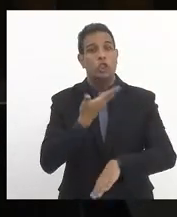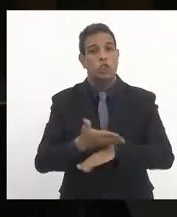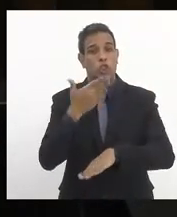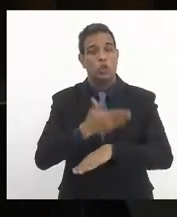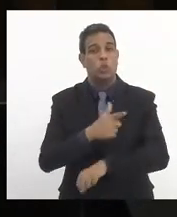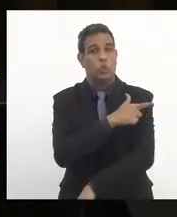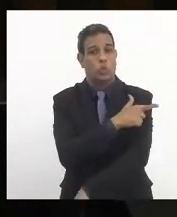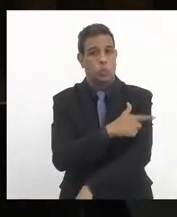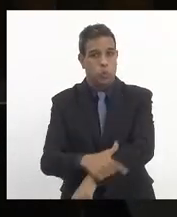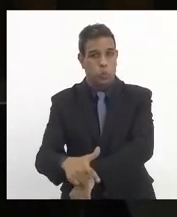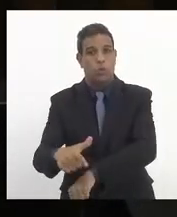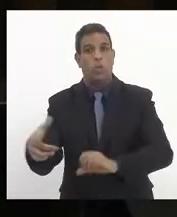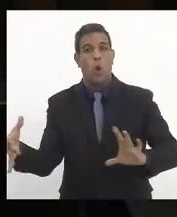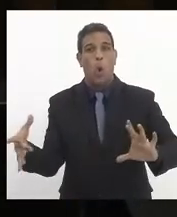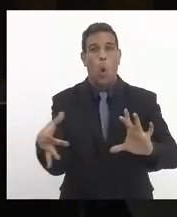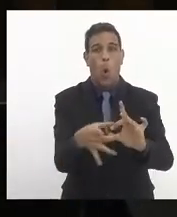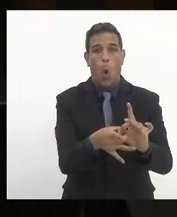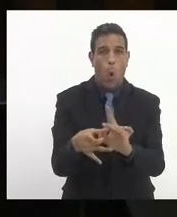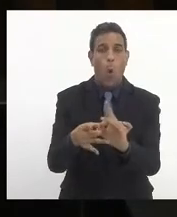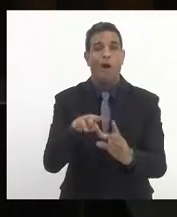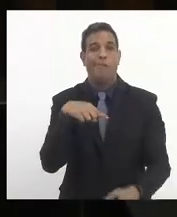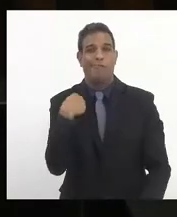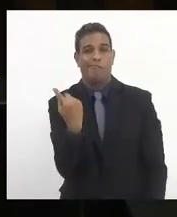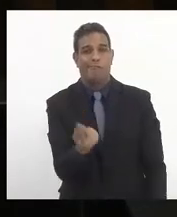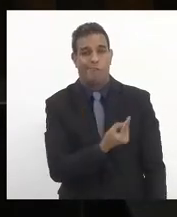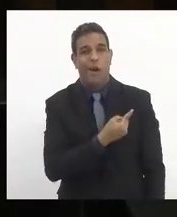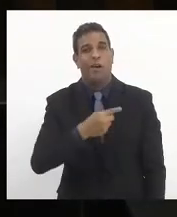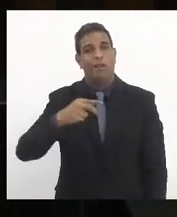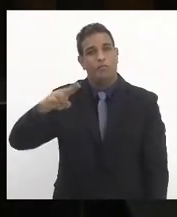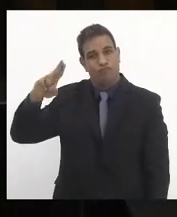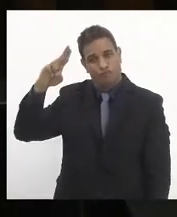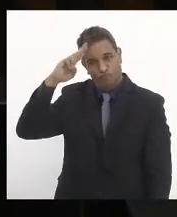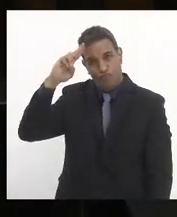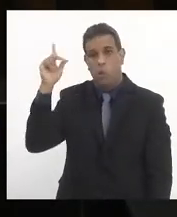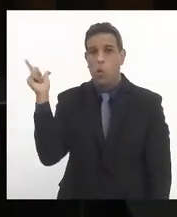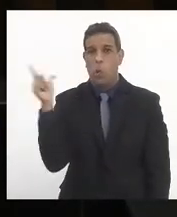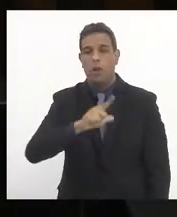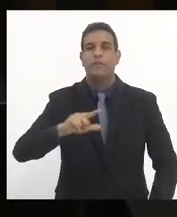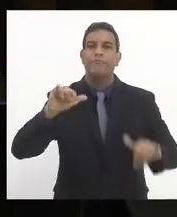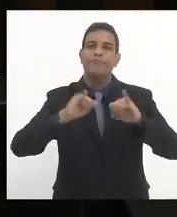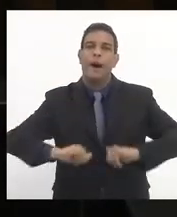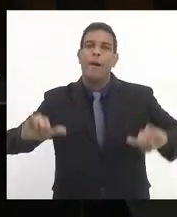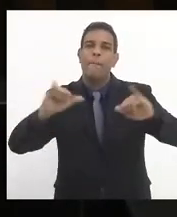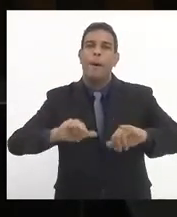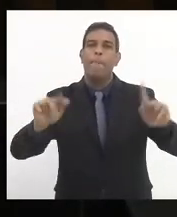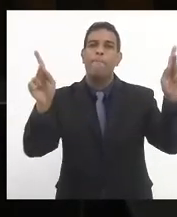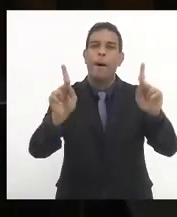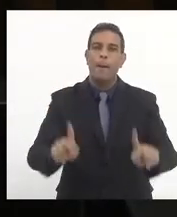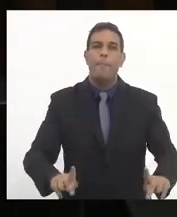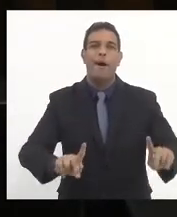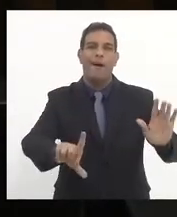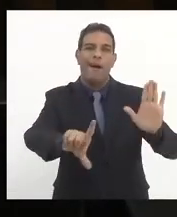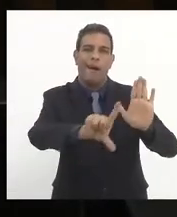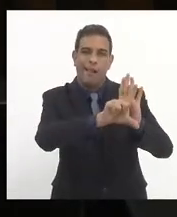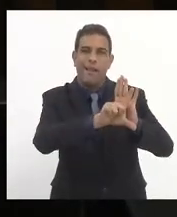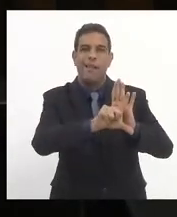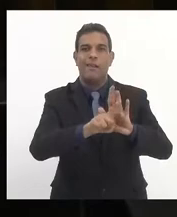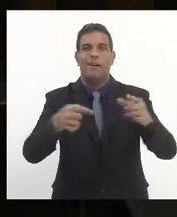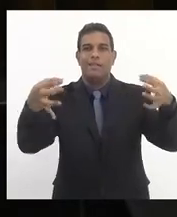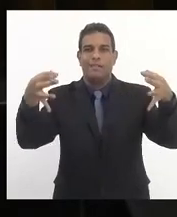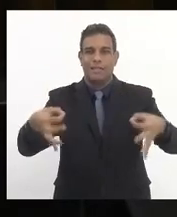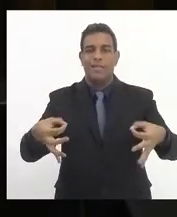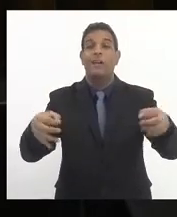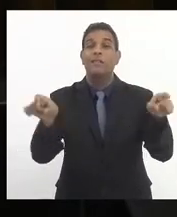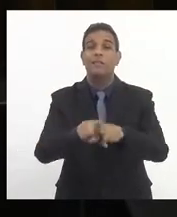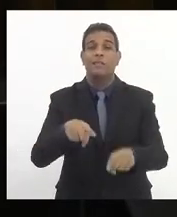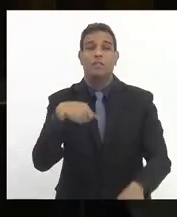e com união. Somos forjados a levar a paz, a lei, a ordem, mas,